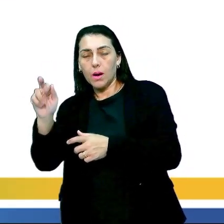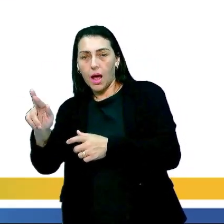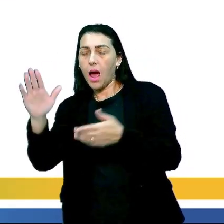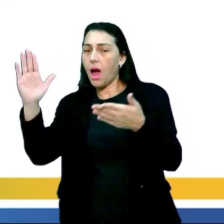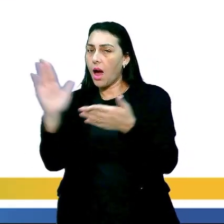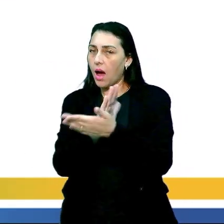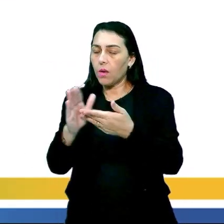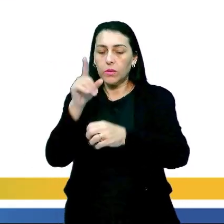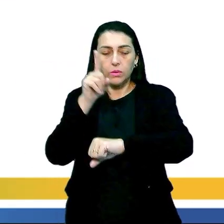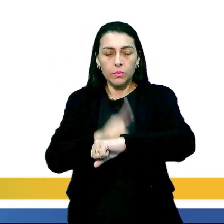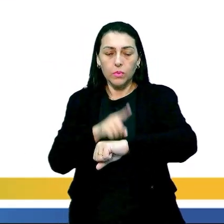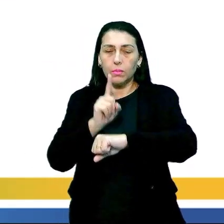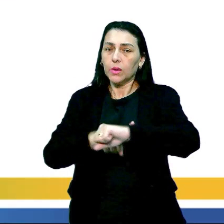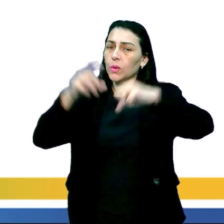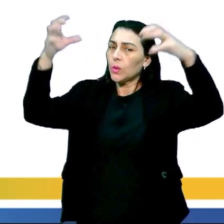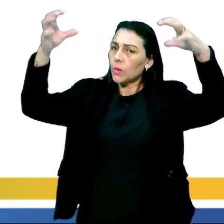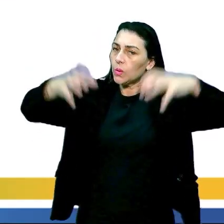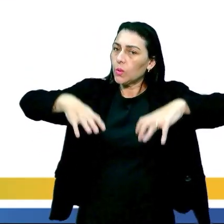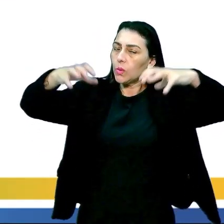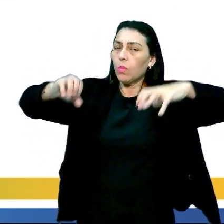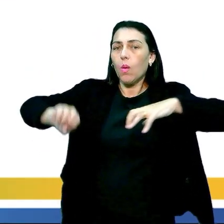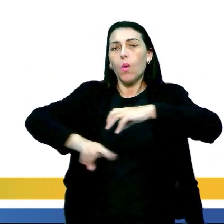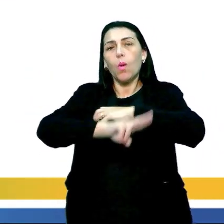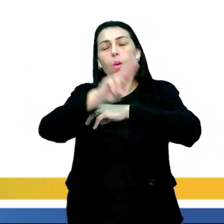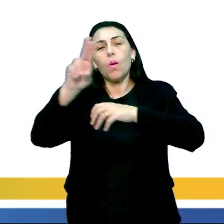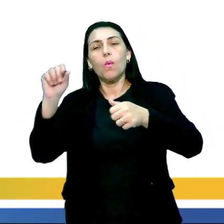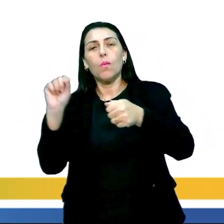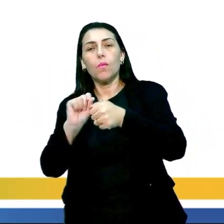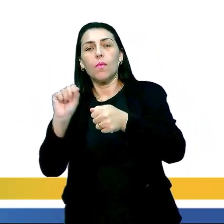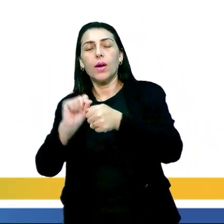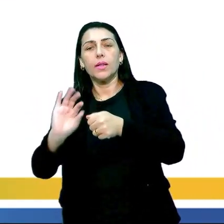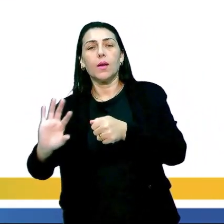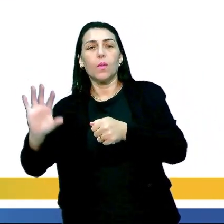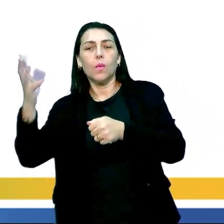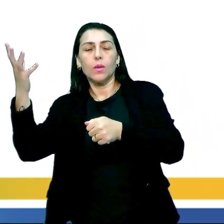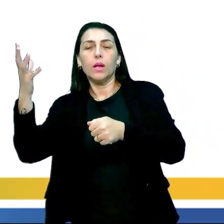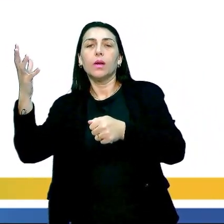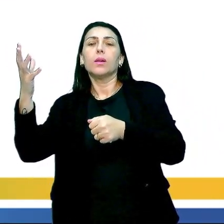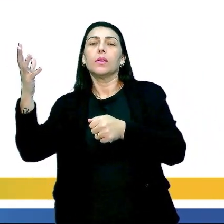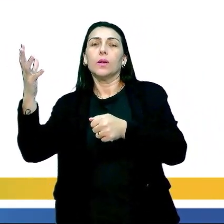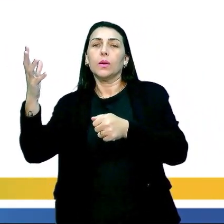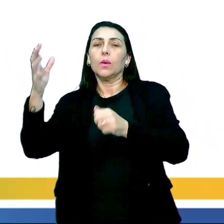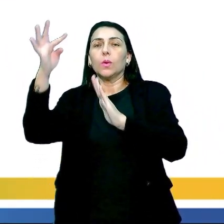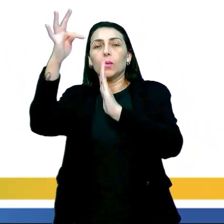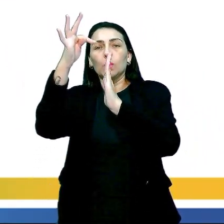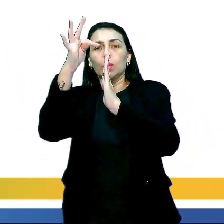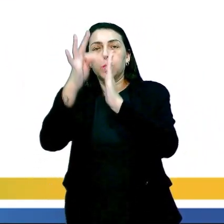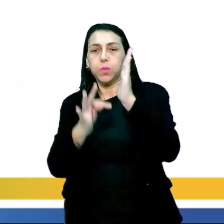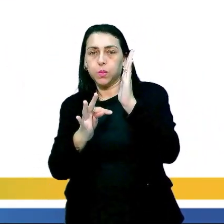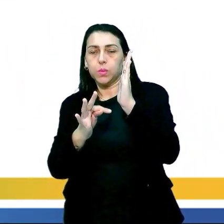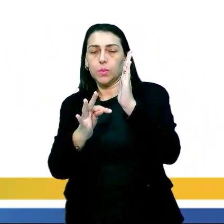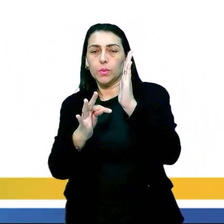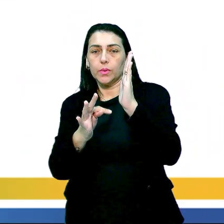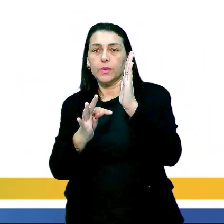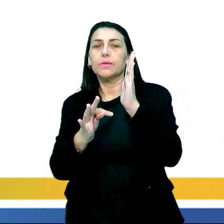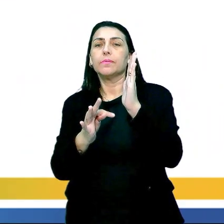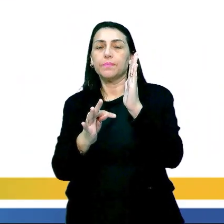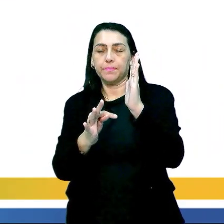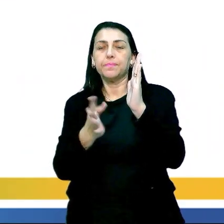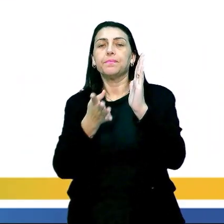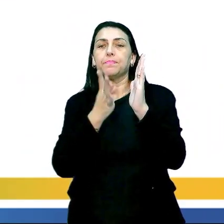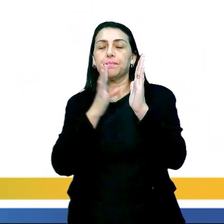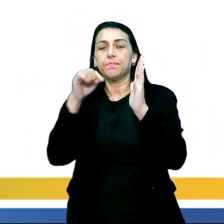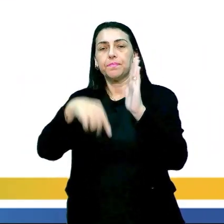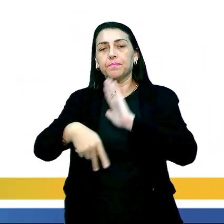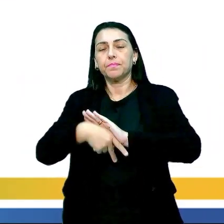alguns momentos ou provoca chuva ou faz aí acontecer a queda brusca da temperatura. Fenômeno esse que a gente